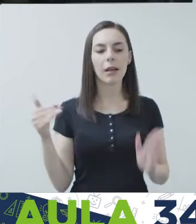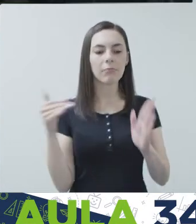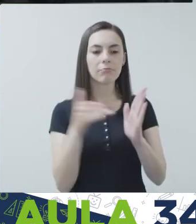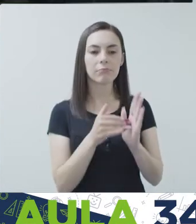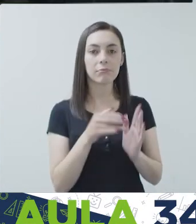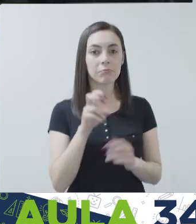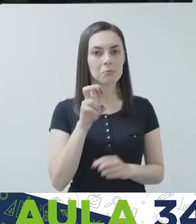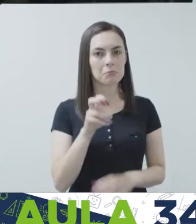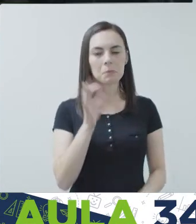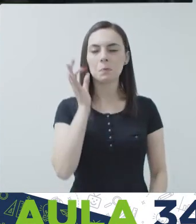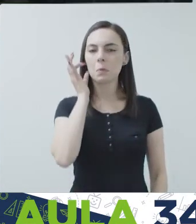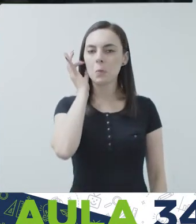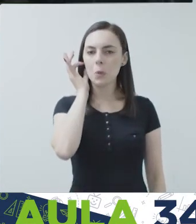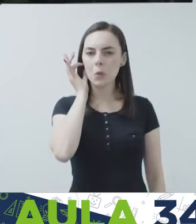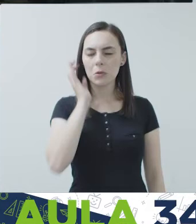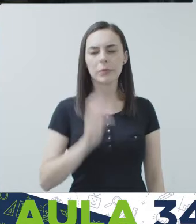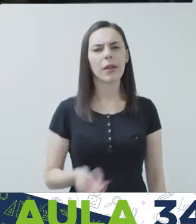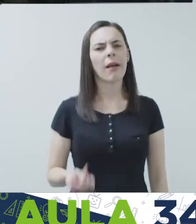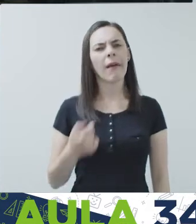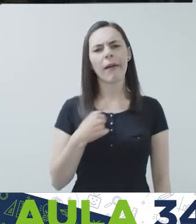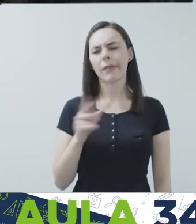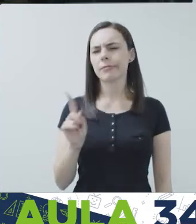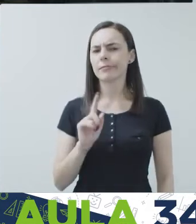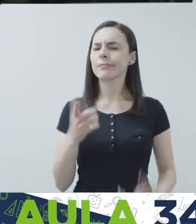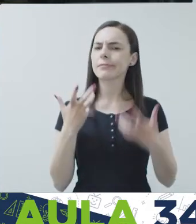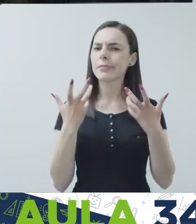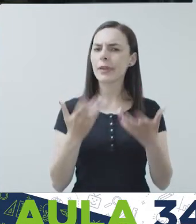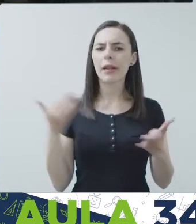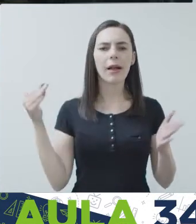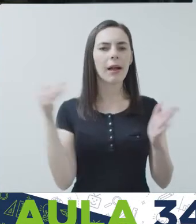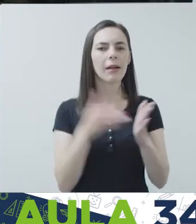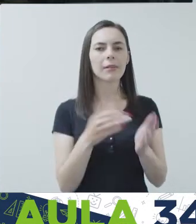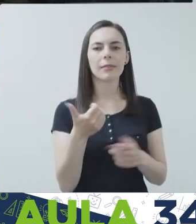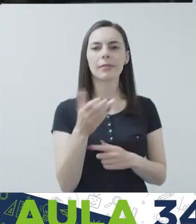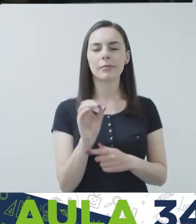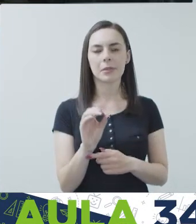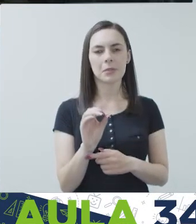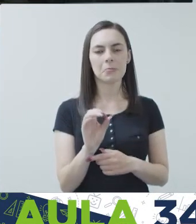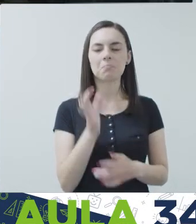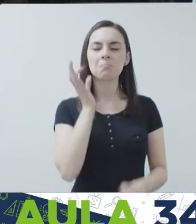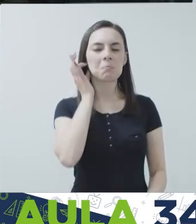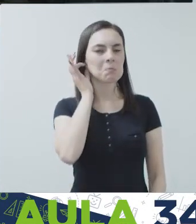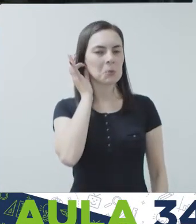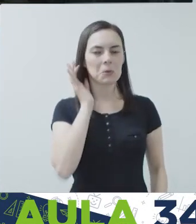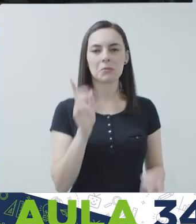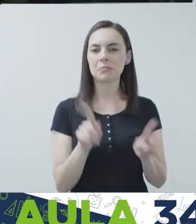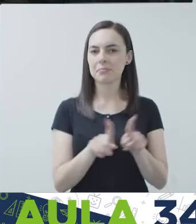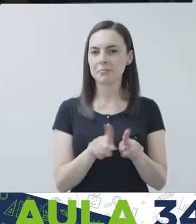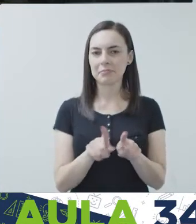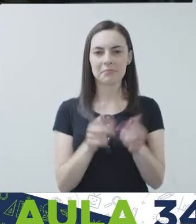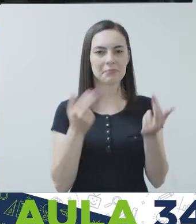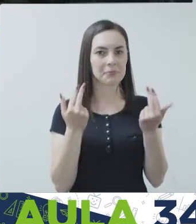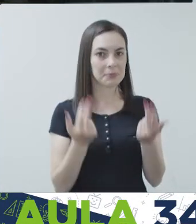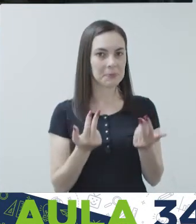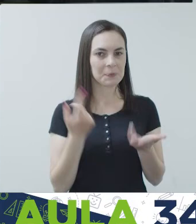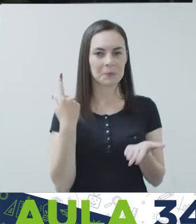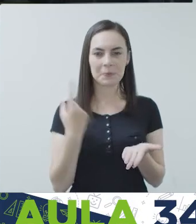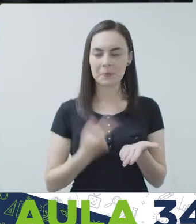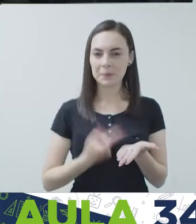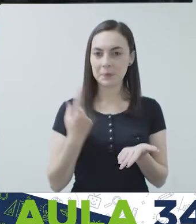5, ótimo. Ah, não, professora Márcia, eu quero fazer até o número 10. Ótimo também.